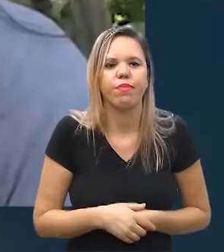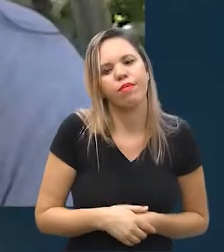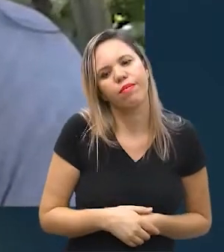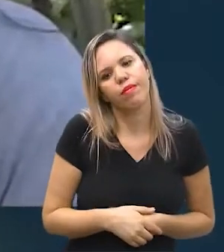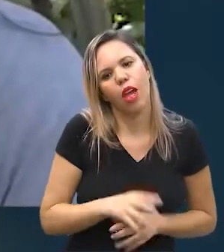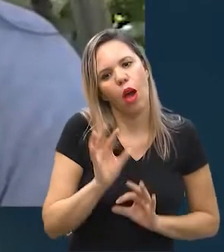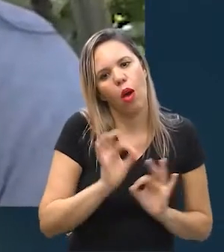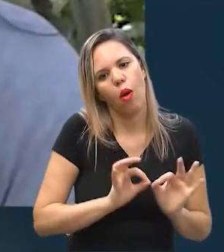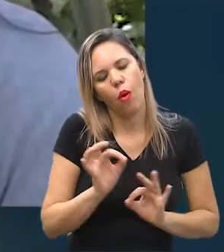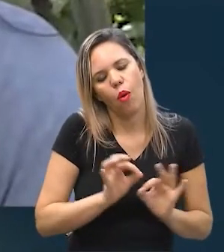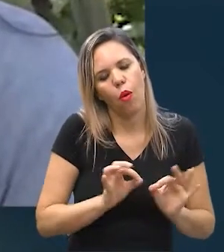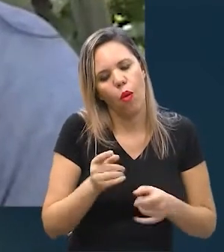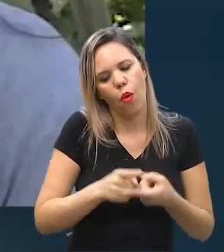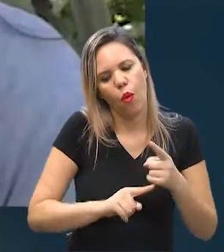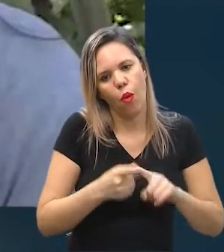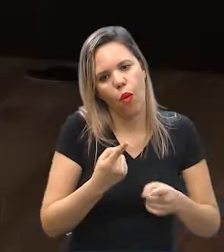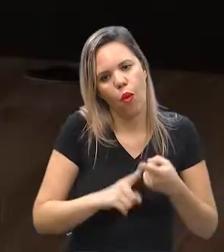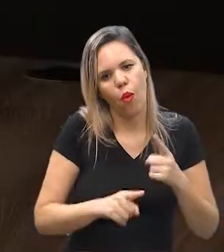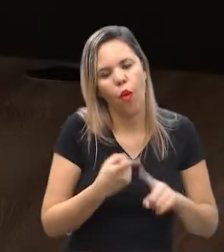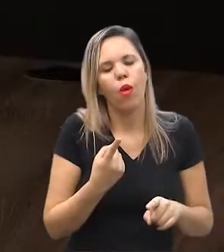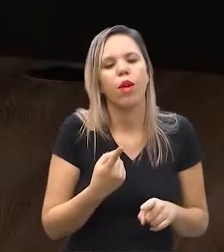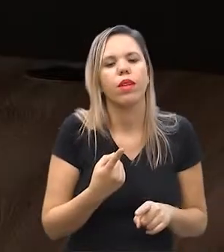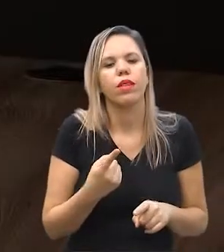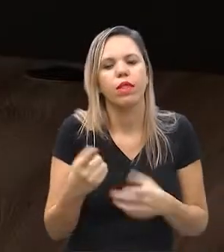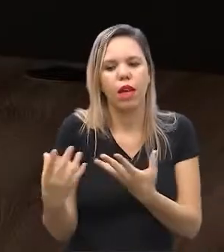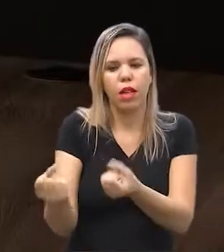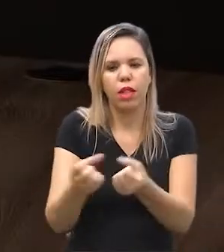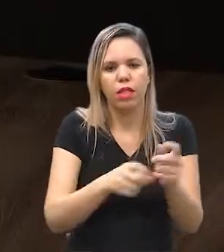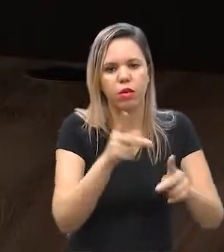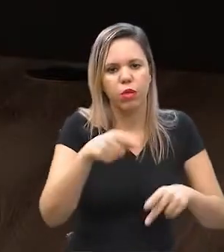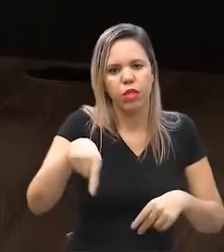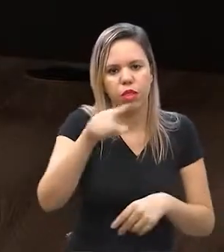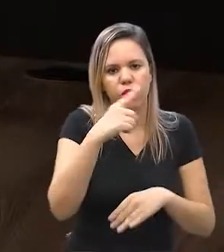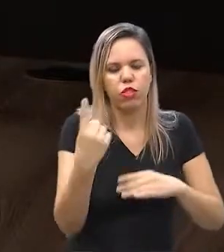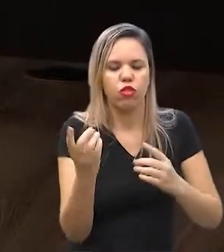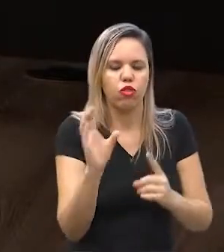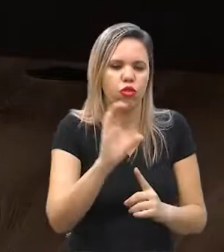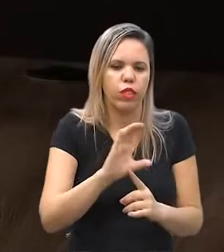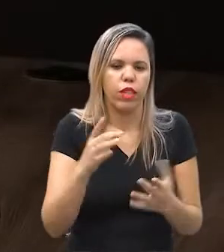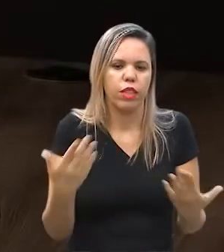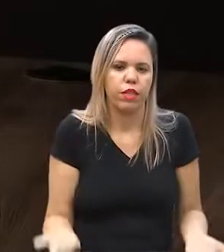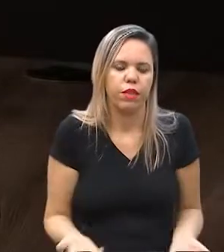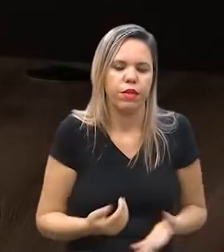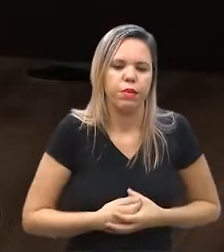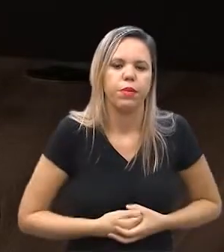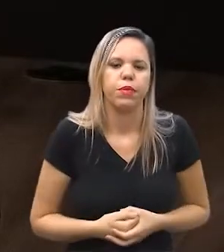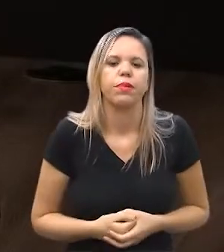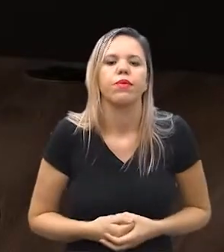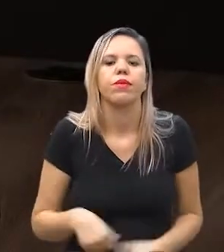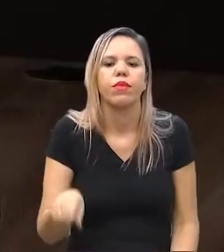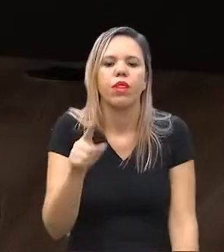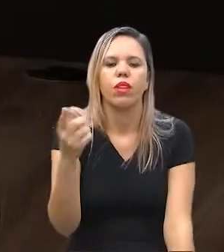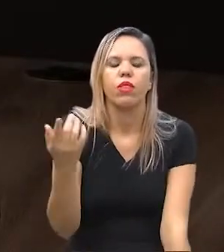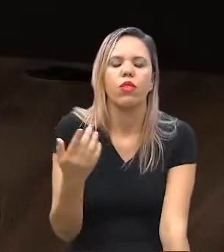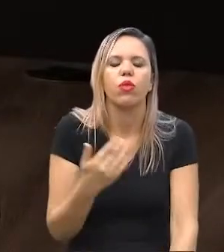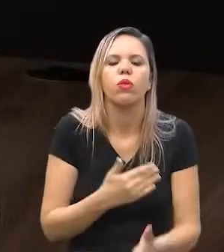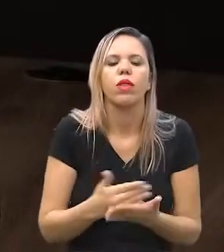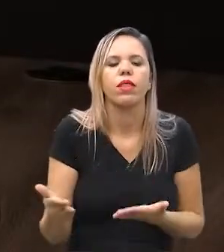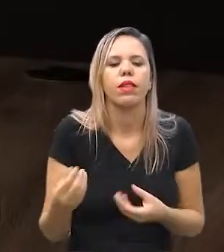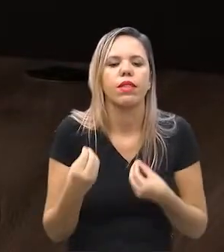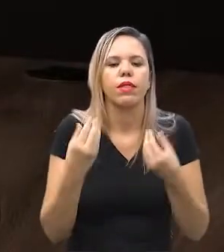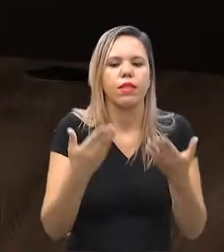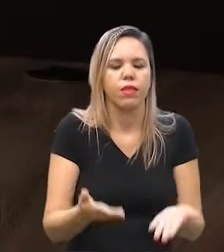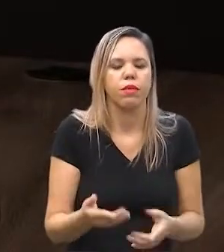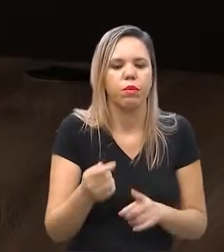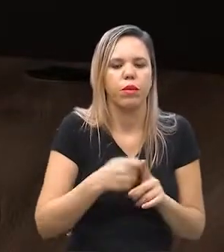esse ajuste com eles, né? Foi bem tranquilo. E a aceitação também do cliente, né? Porque olha só. Vocês começaram essas